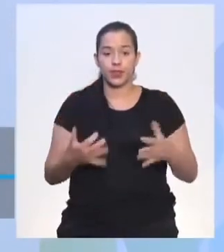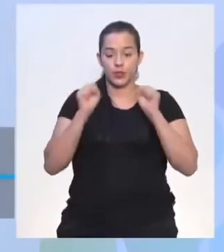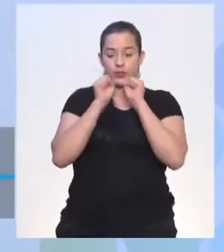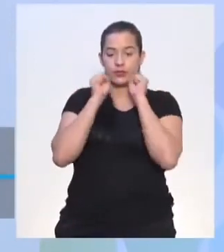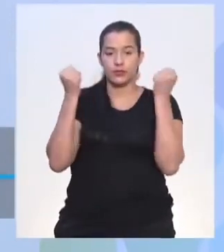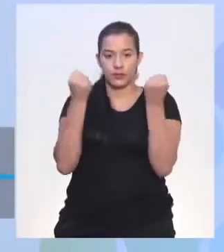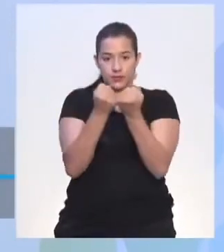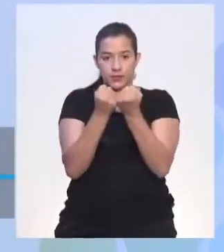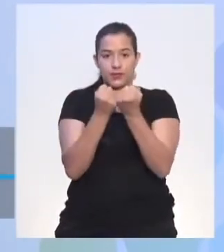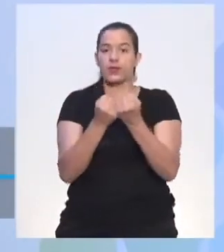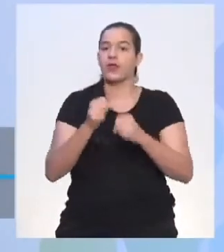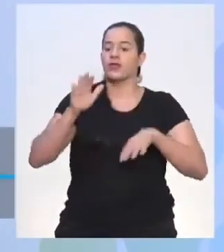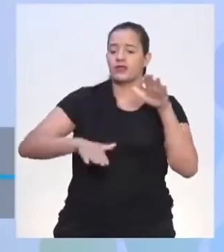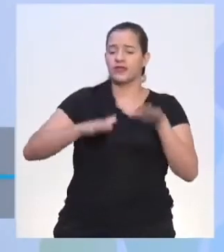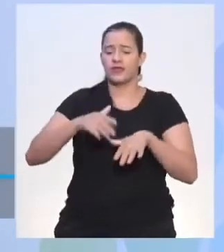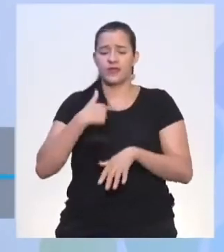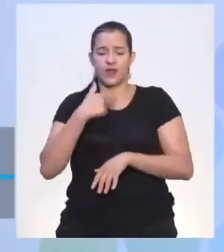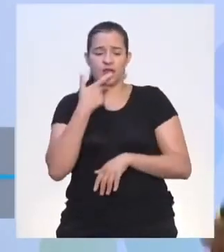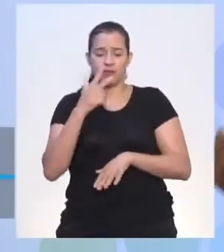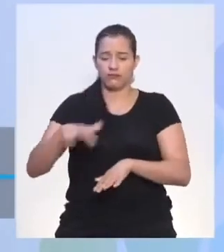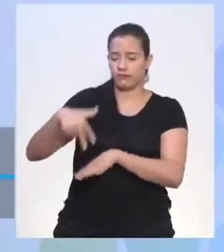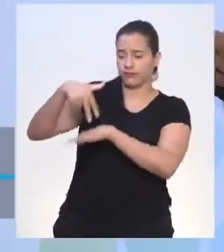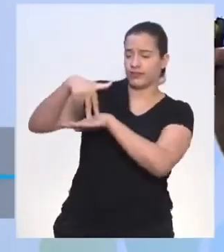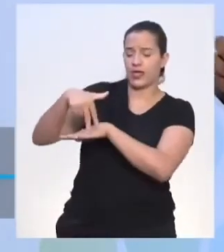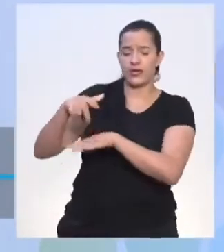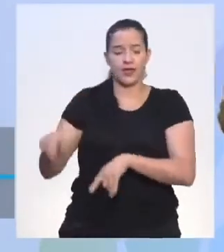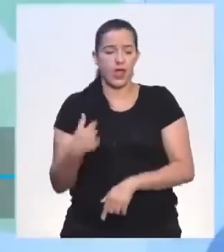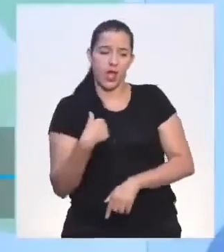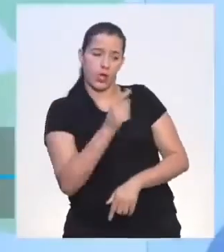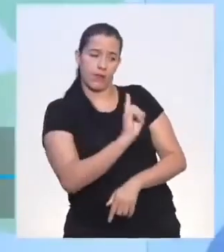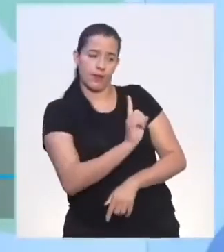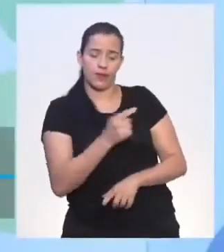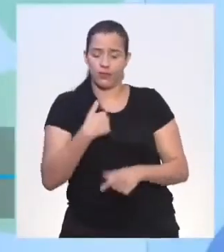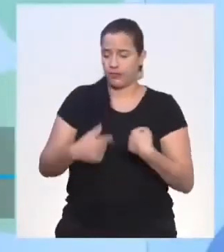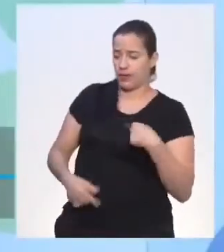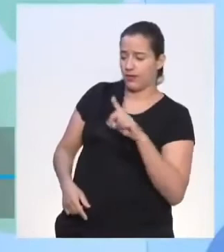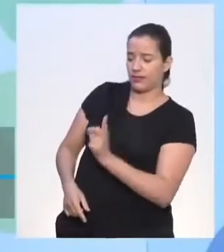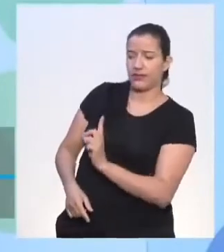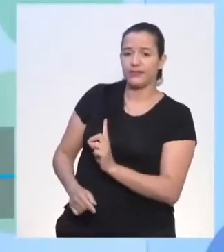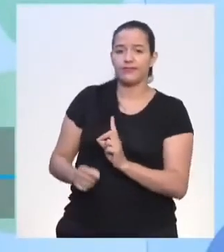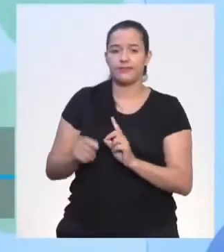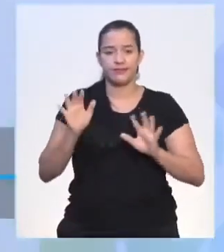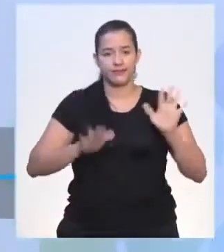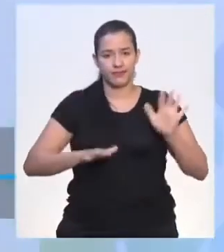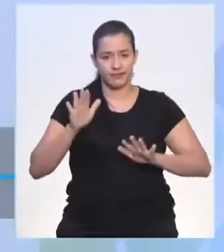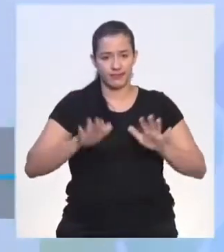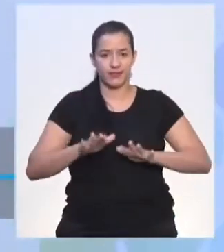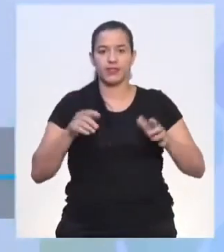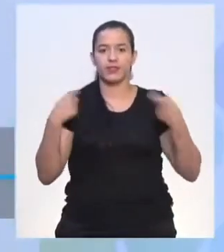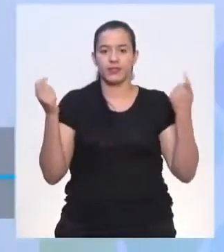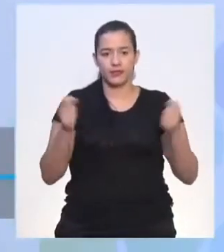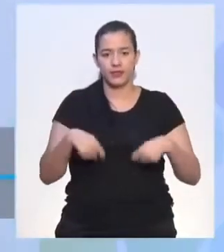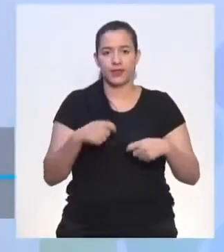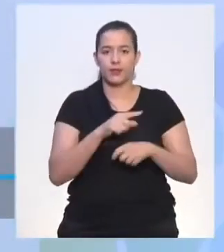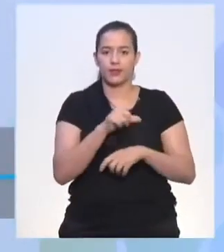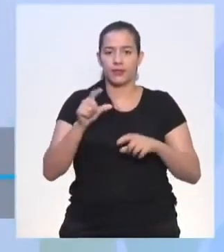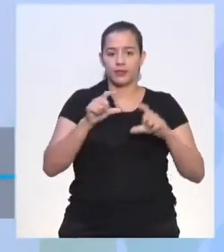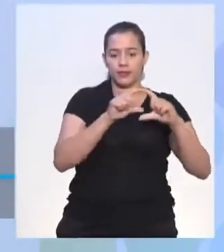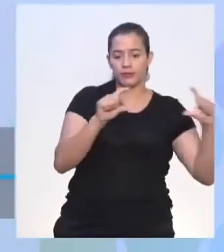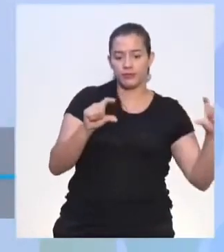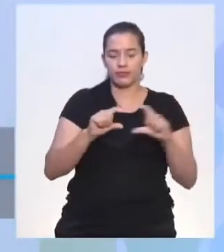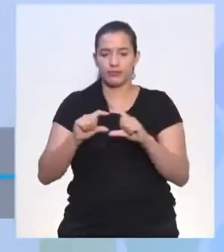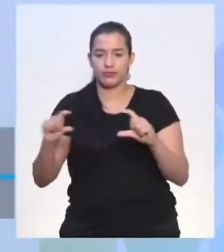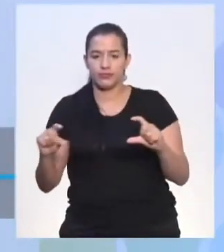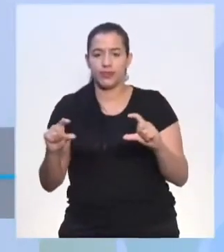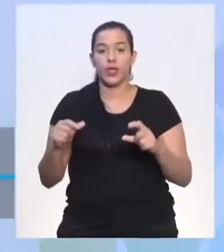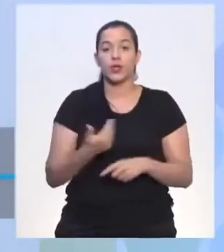Sim. Mas essa não foi minha parte, está aparecendo isso aí, né? Está aparecendo que cada um colocou sua parte ali, né? Isso, foi então, colando. pincelei uma parte aqui, outra ali.